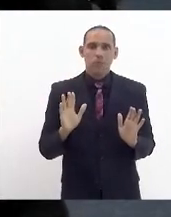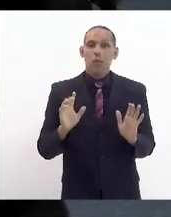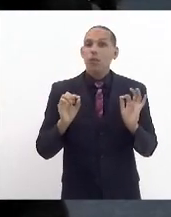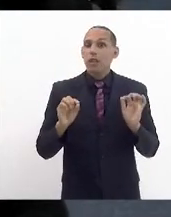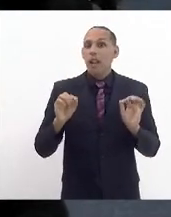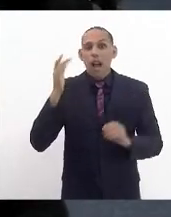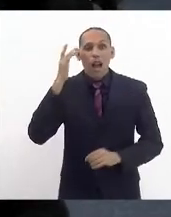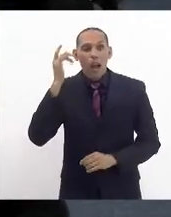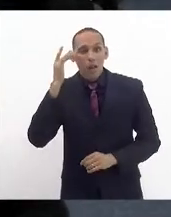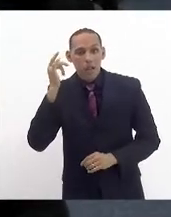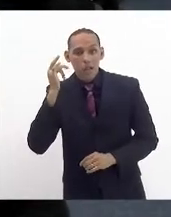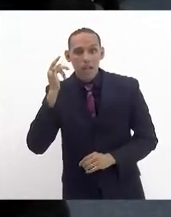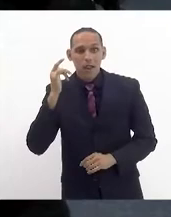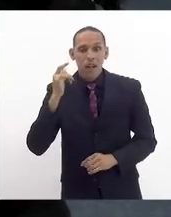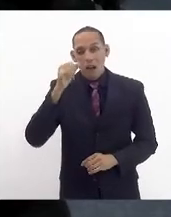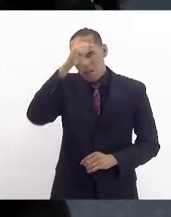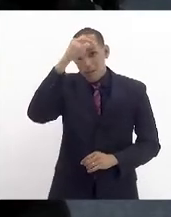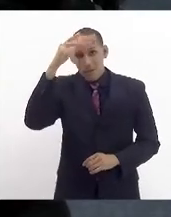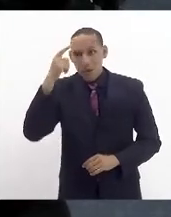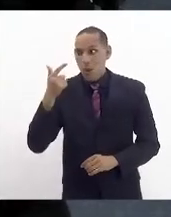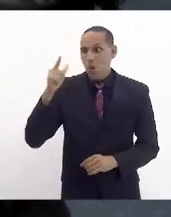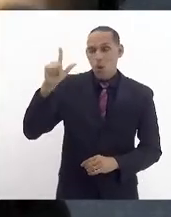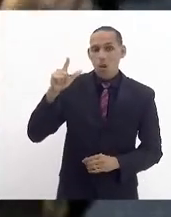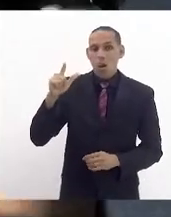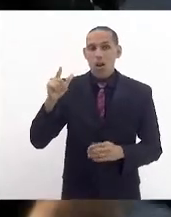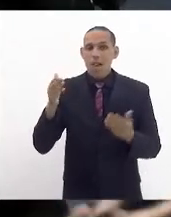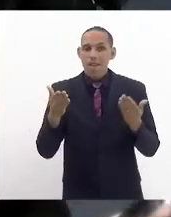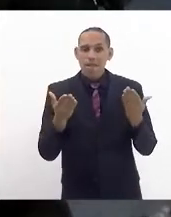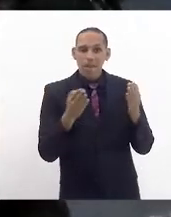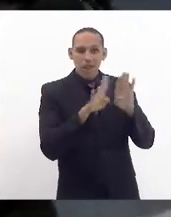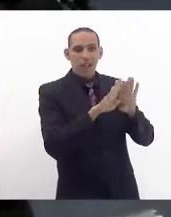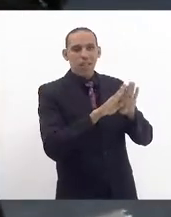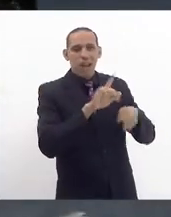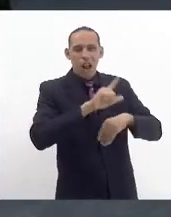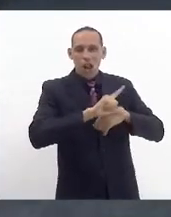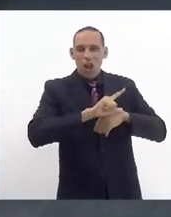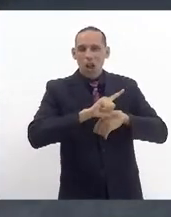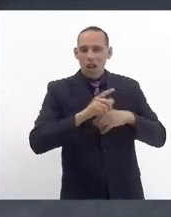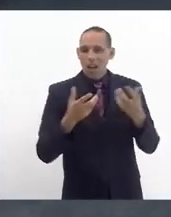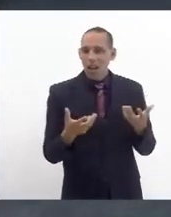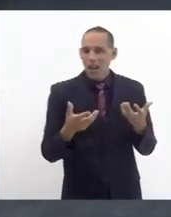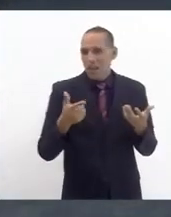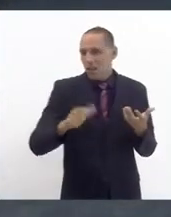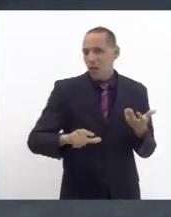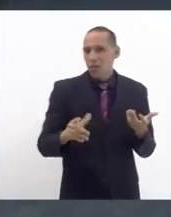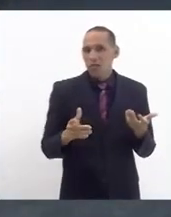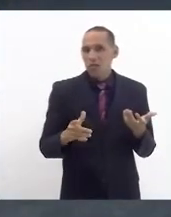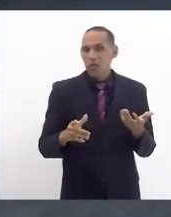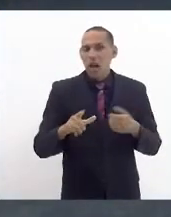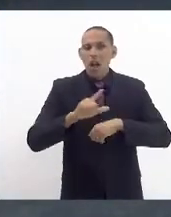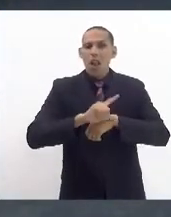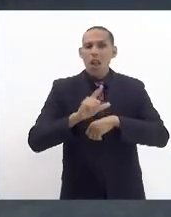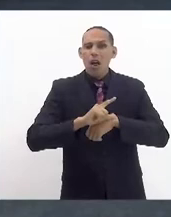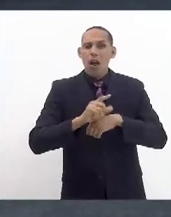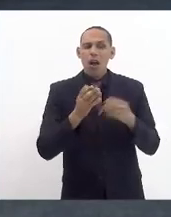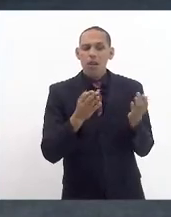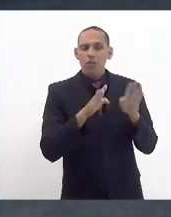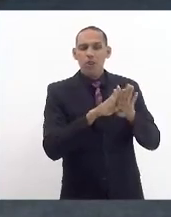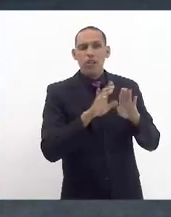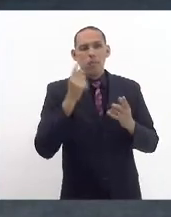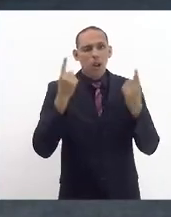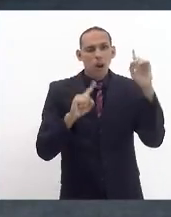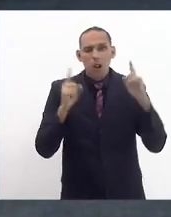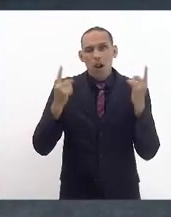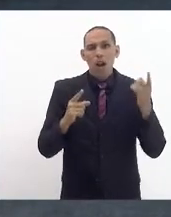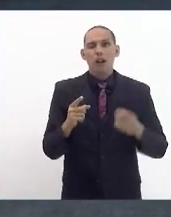amanhã se o próximo prefeito vai querer fechar as lojas. Antigamente, as lojas ali ficavam fechadas no carnaval